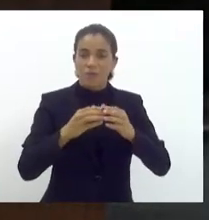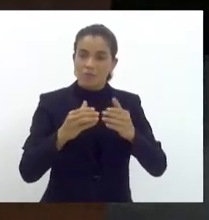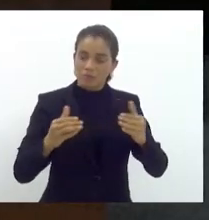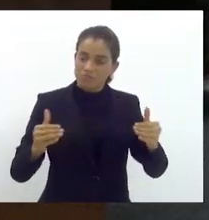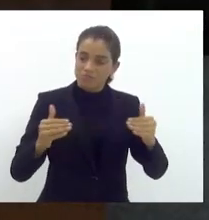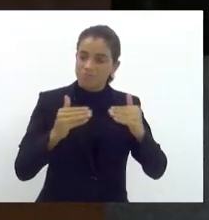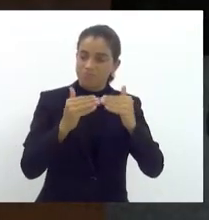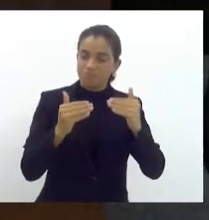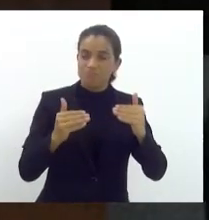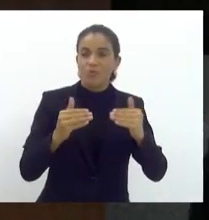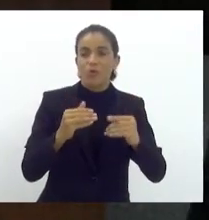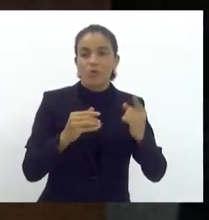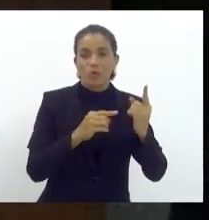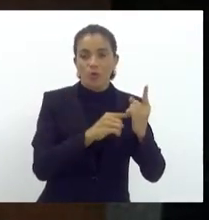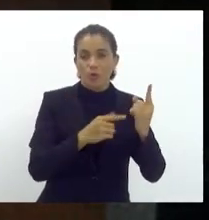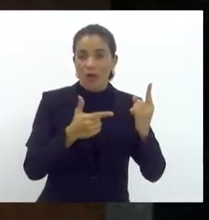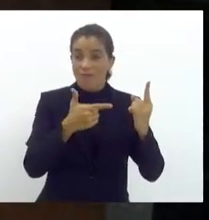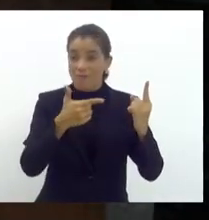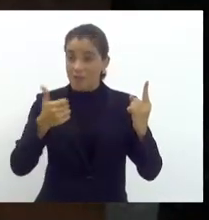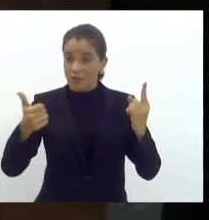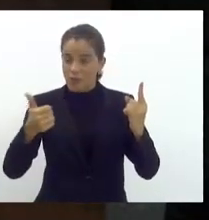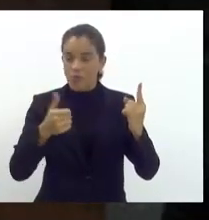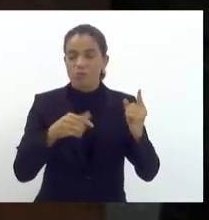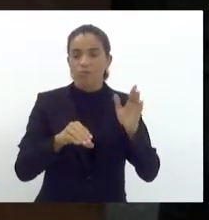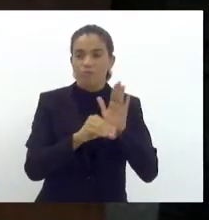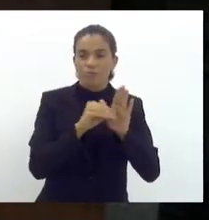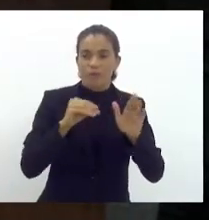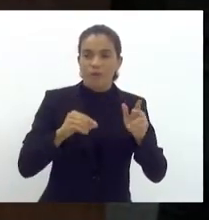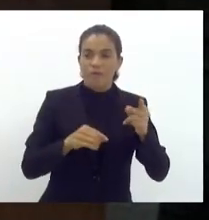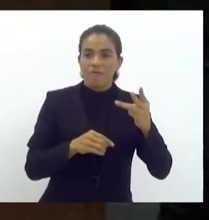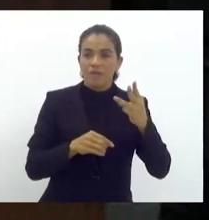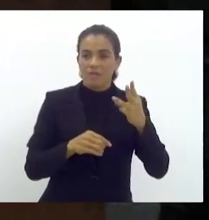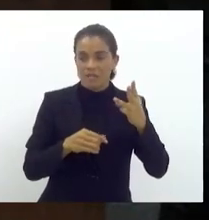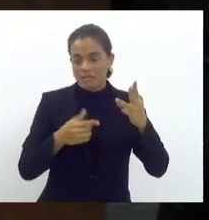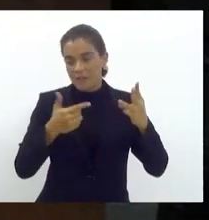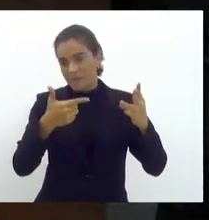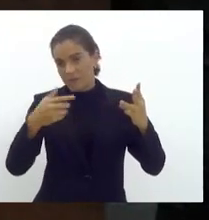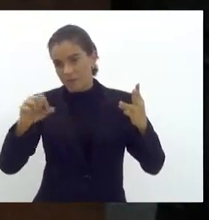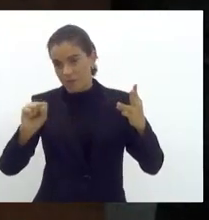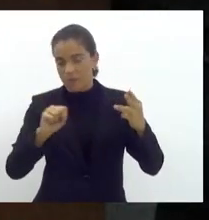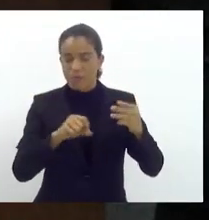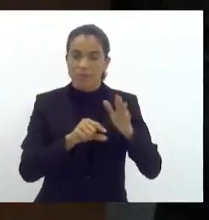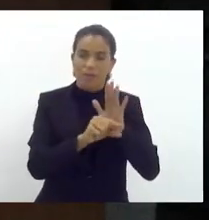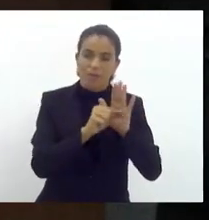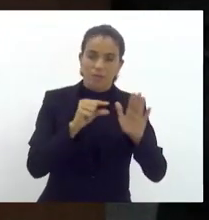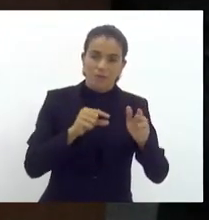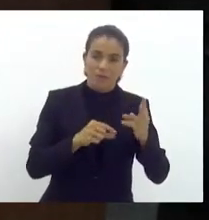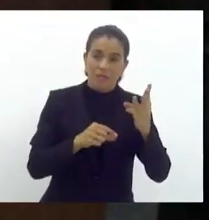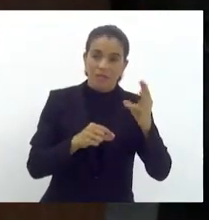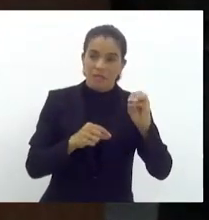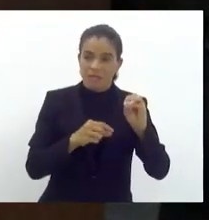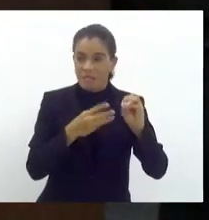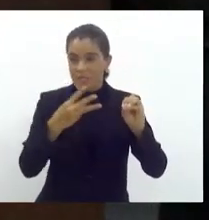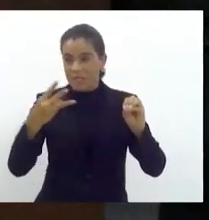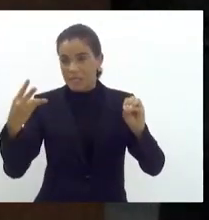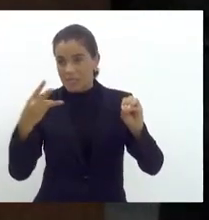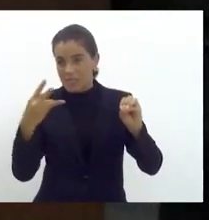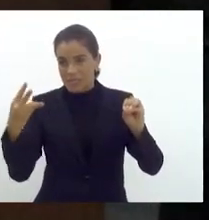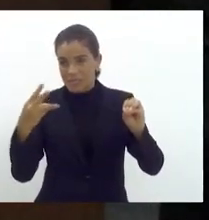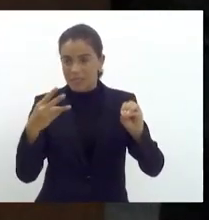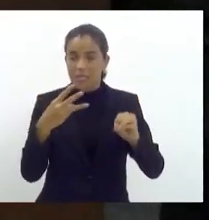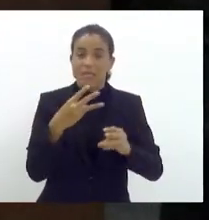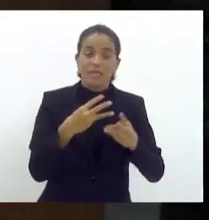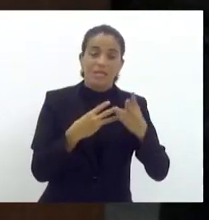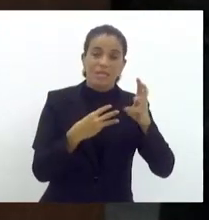favoráveis emendas uma 21 favorável as emendas 23 a 28 favoráveis emendas de 30 a 33 e